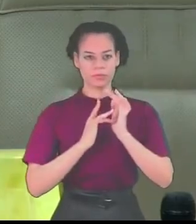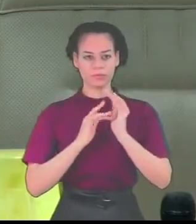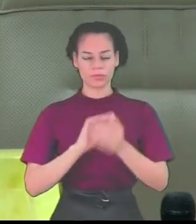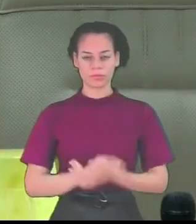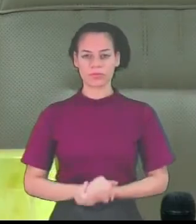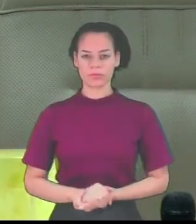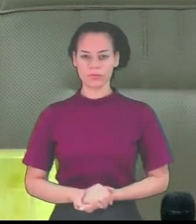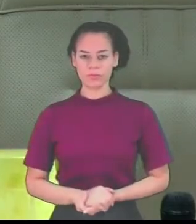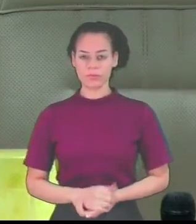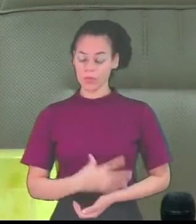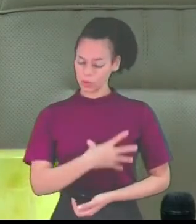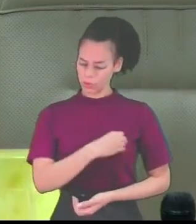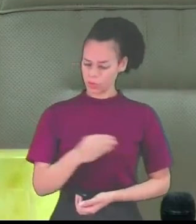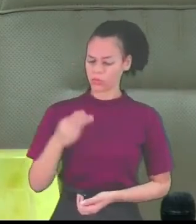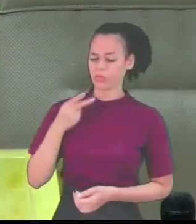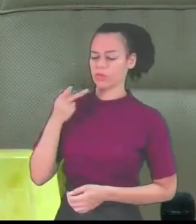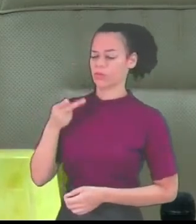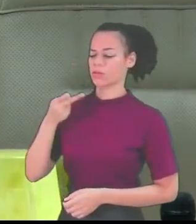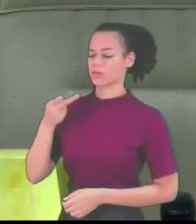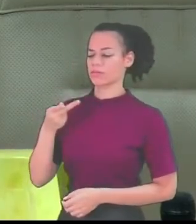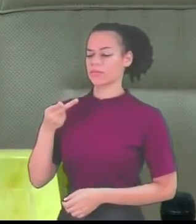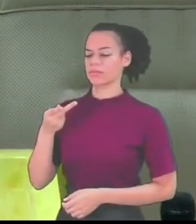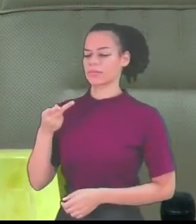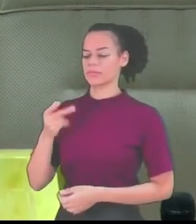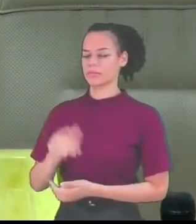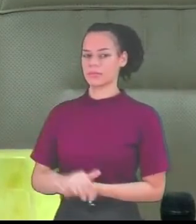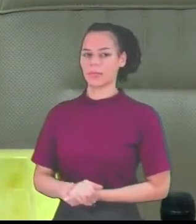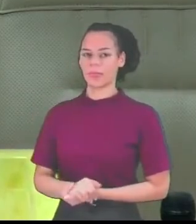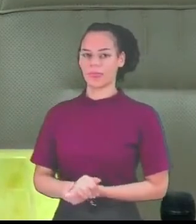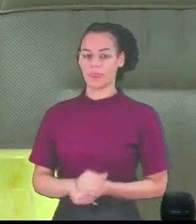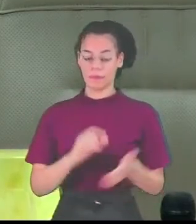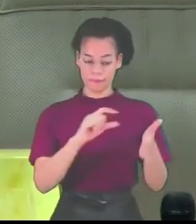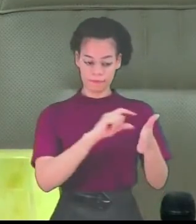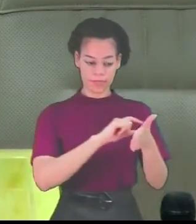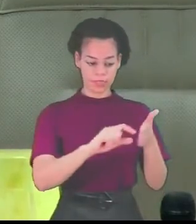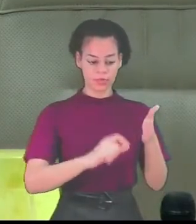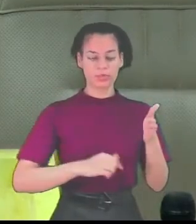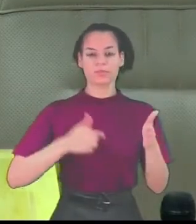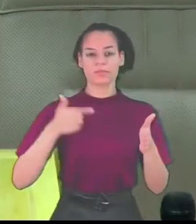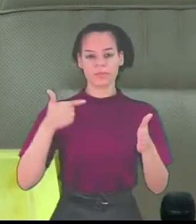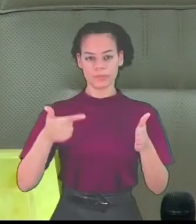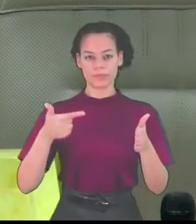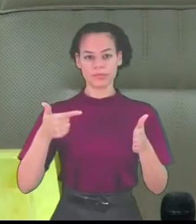e o filho fala no Versículo 2